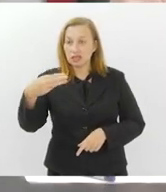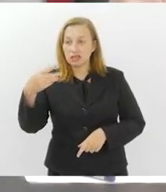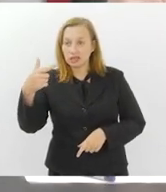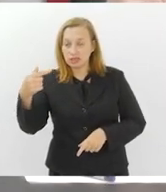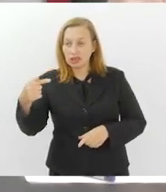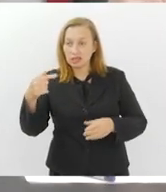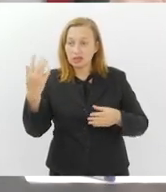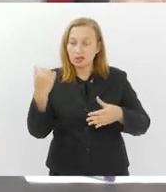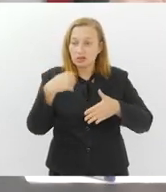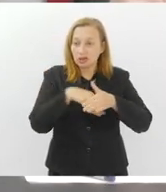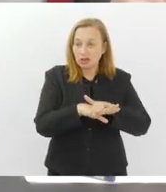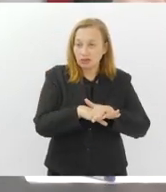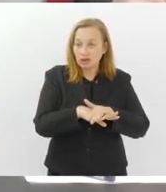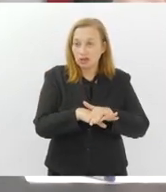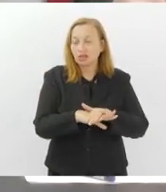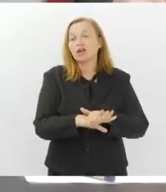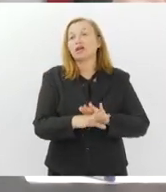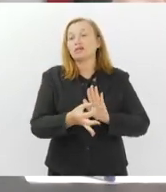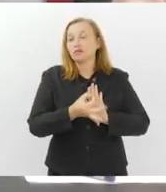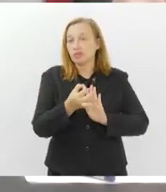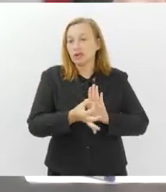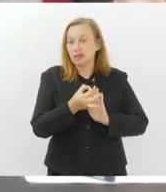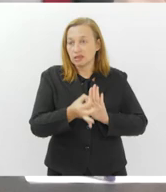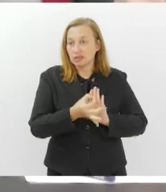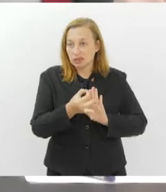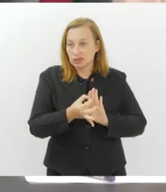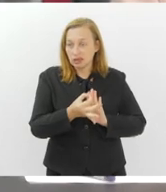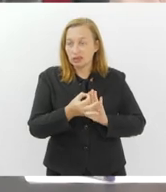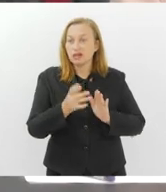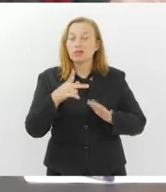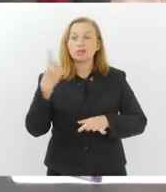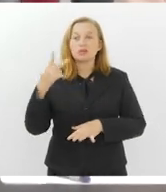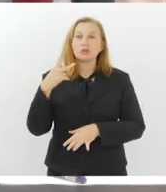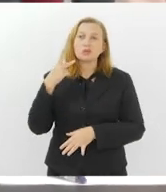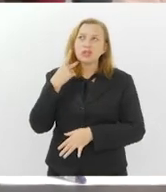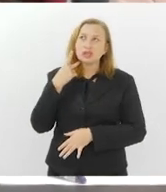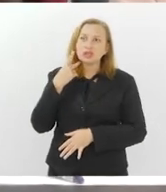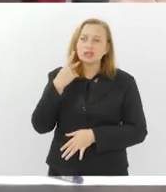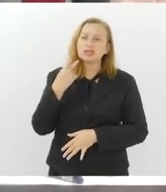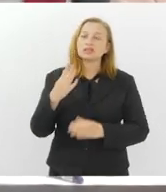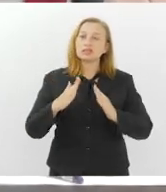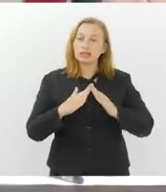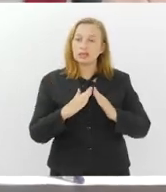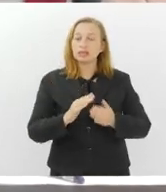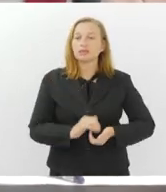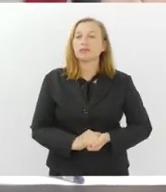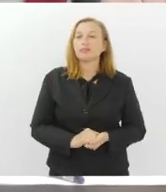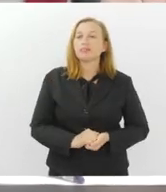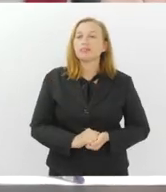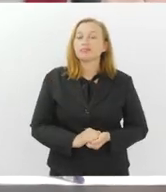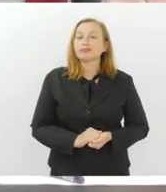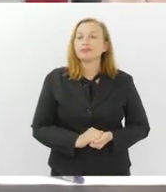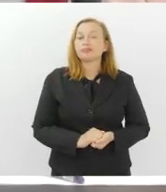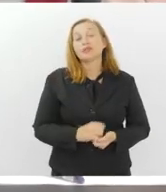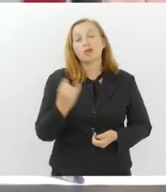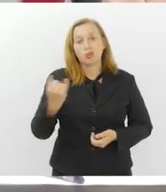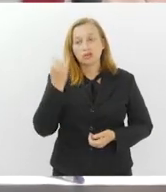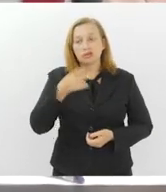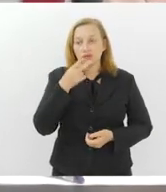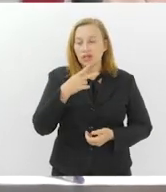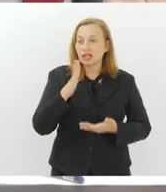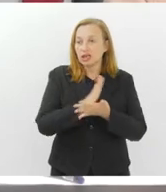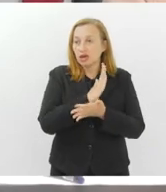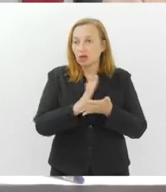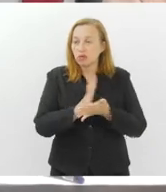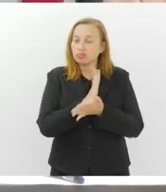arquivados, segundo o parecer exarado pela douta procuradoria desta casa. Importante ressaltar que algumas